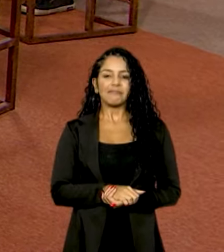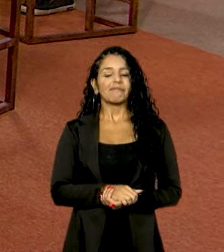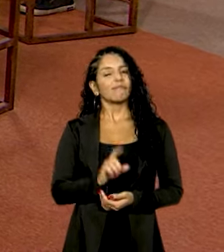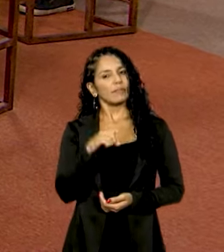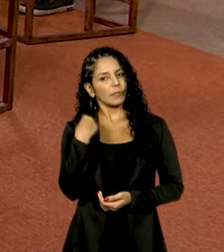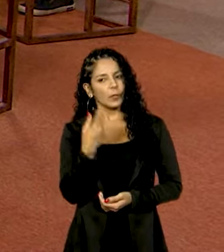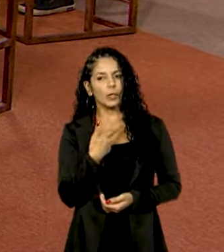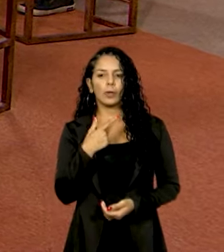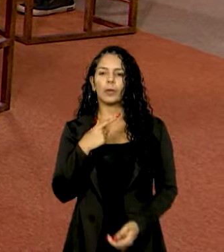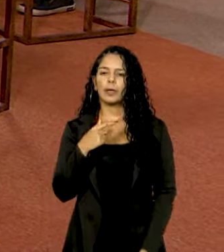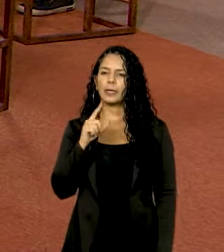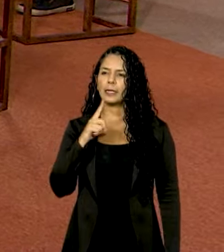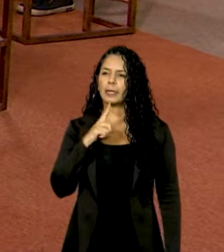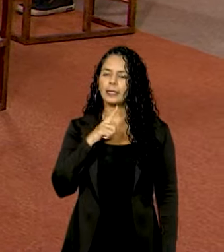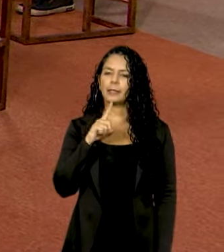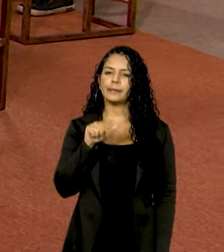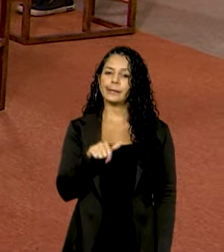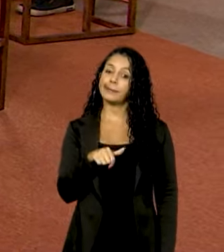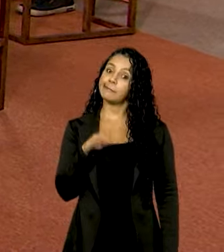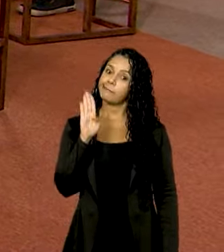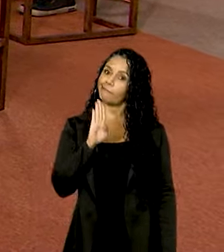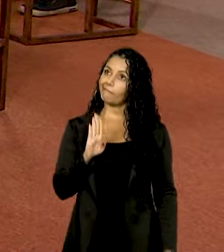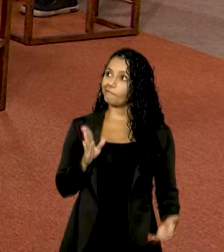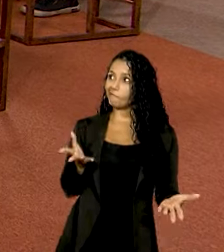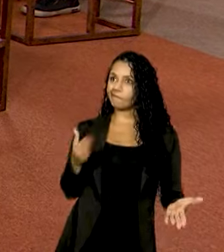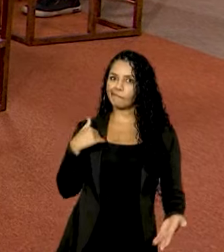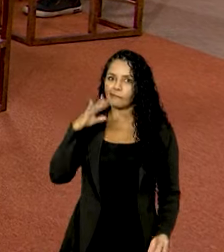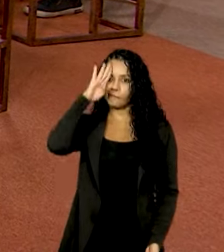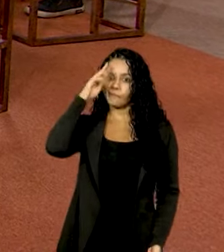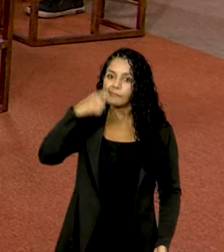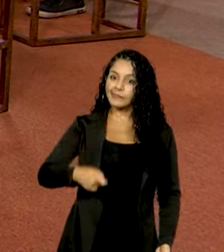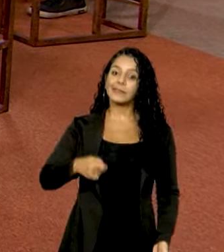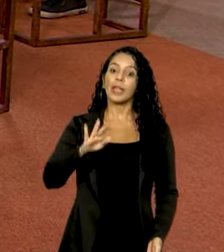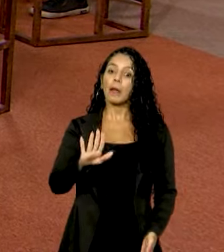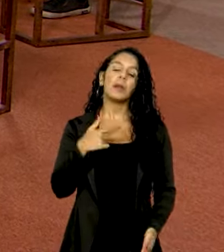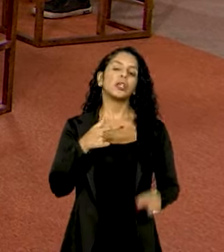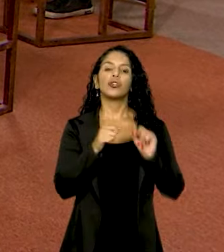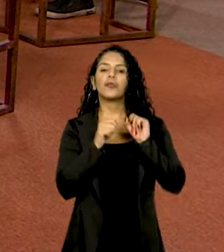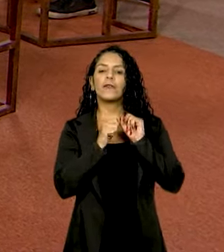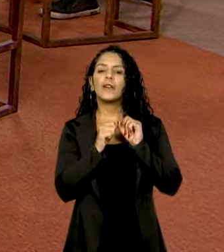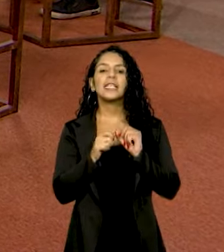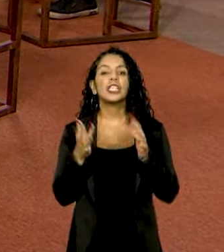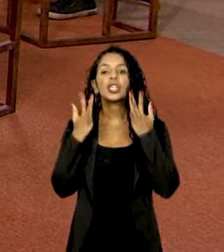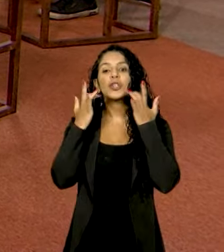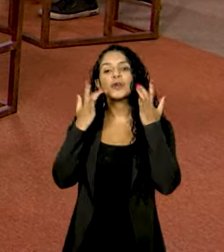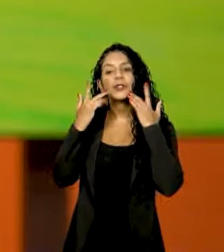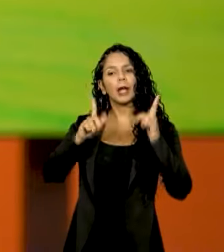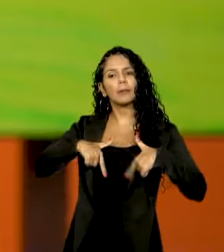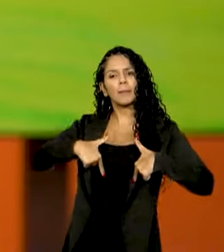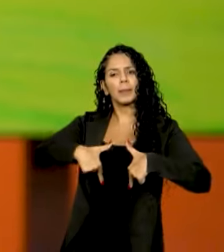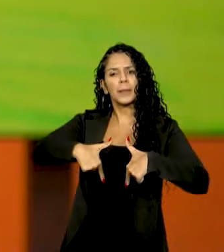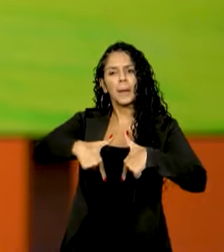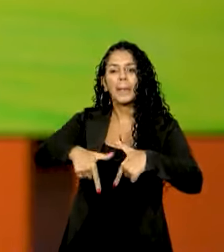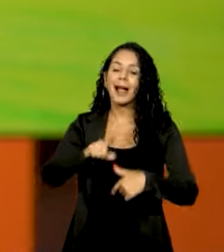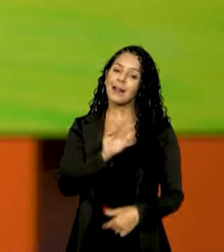Estávamos naquele Brasil. Uhum, uhum, ditadura. Mas nós fazíamos um teatro de vanguarda para crianças na minha cidade. Que